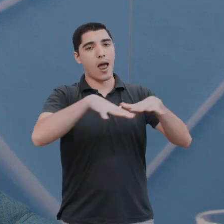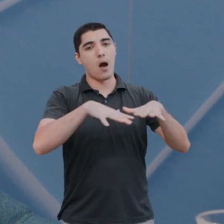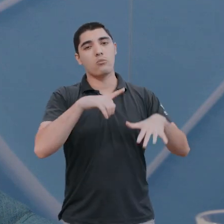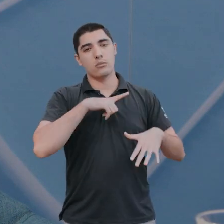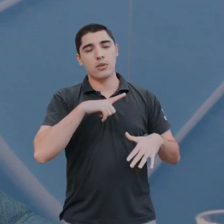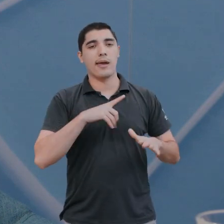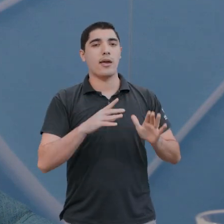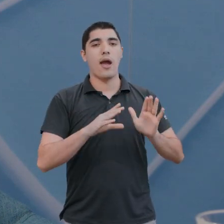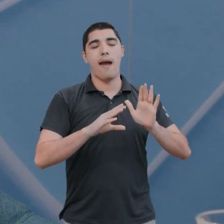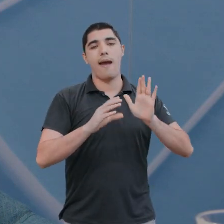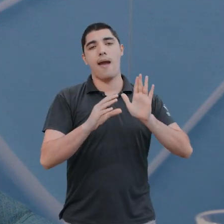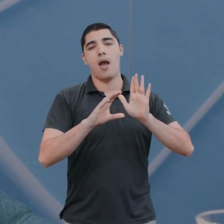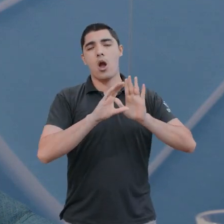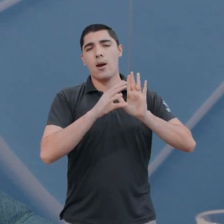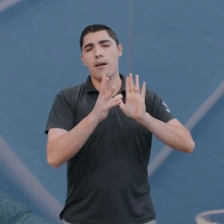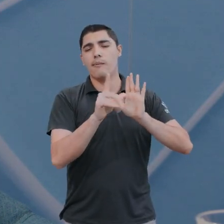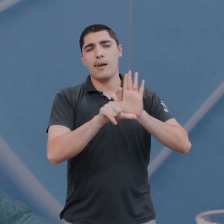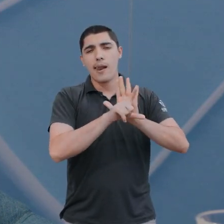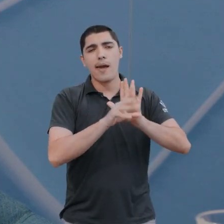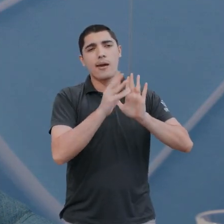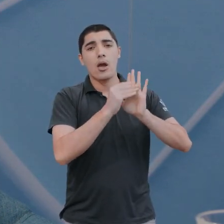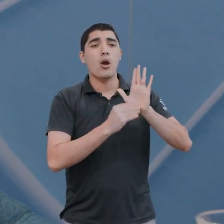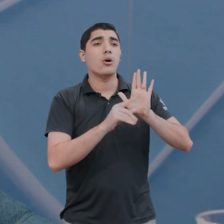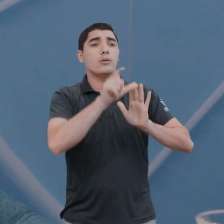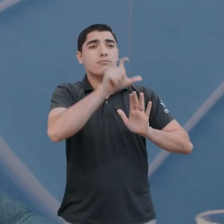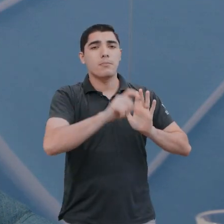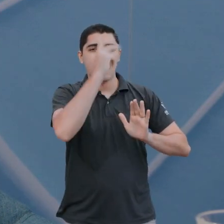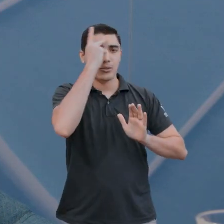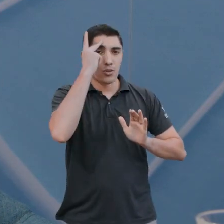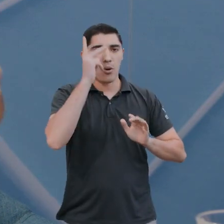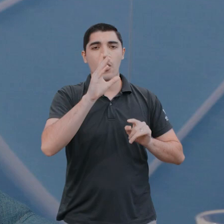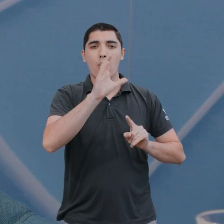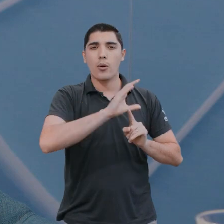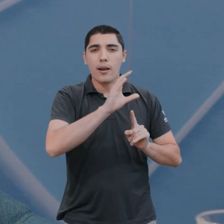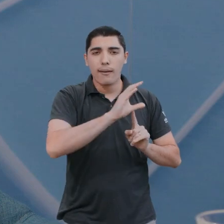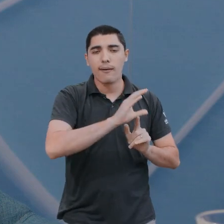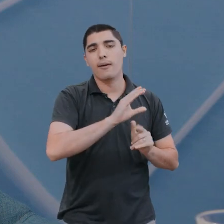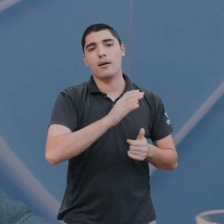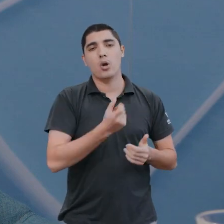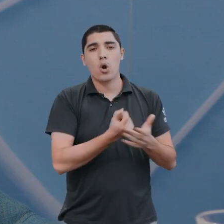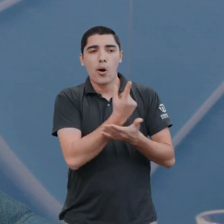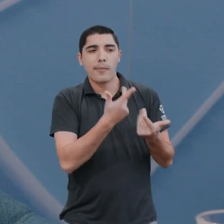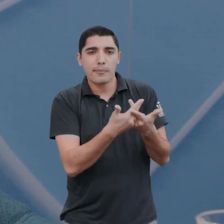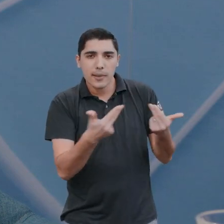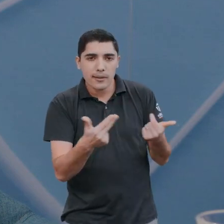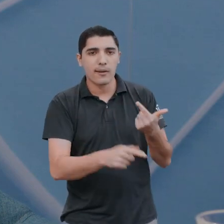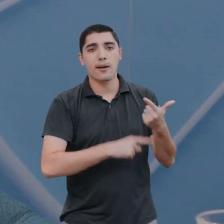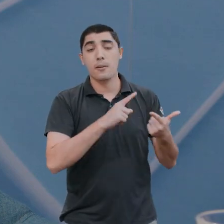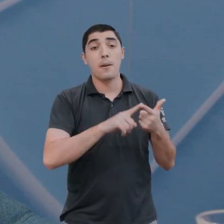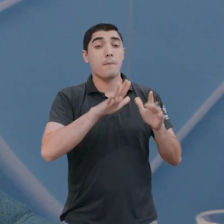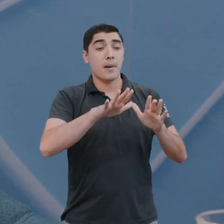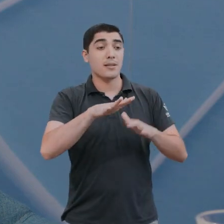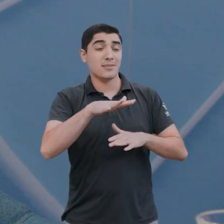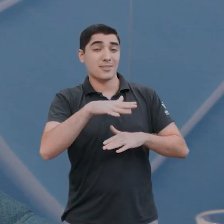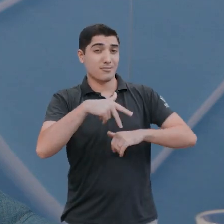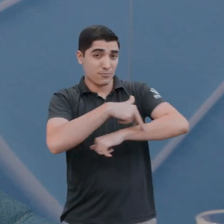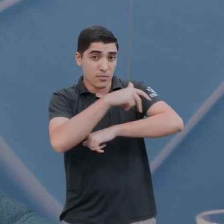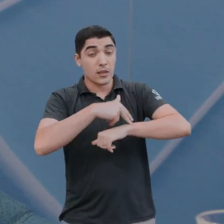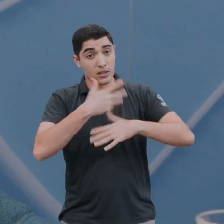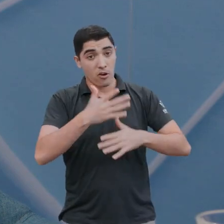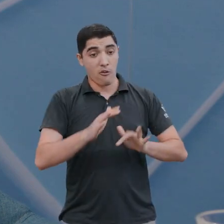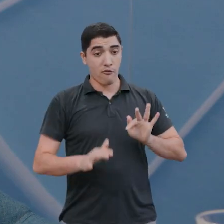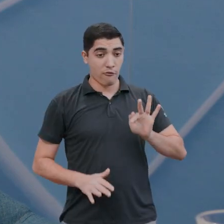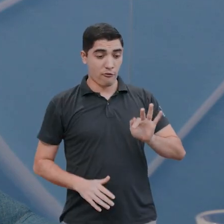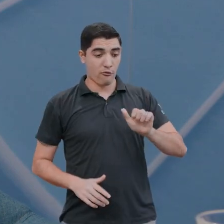de Direito Tributário, Direito do Consumidor, Direito Contratual, e tudo isso dentro apenas da indústria da moda. Então, o Fashion